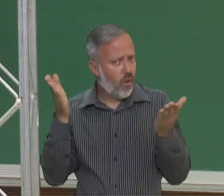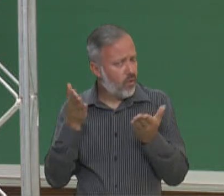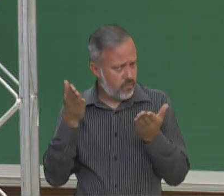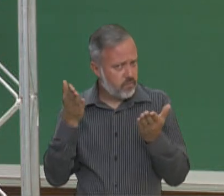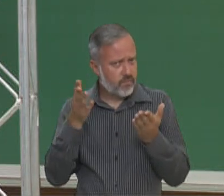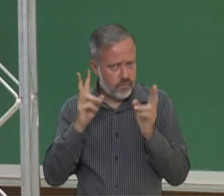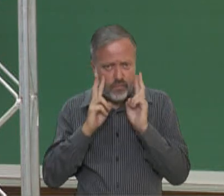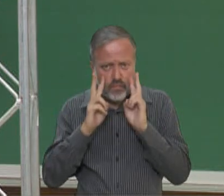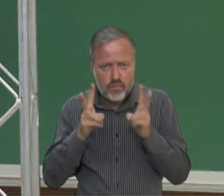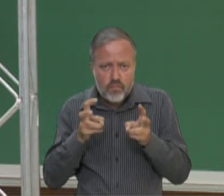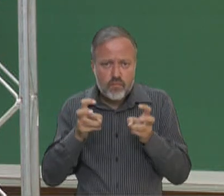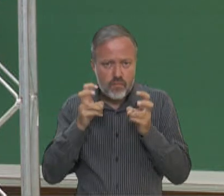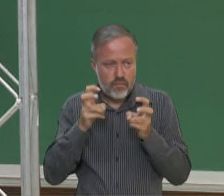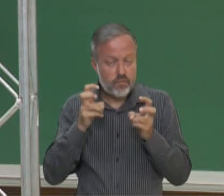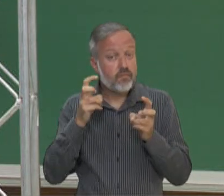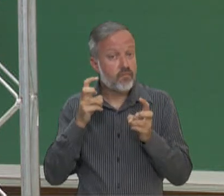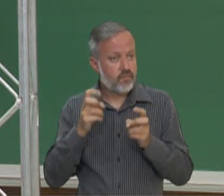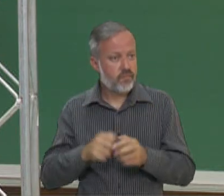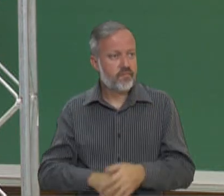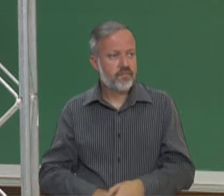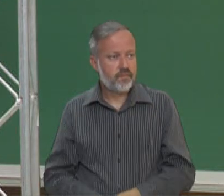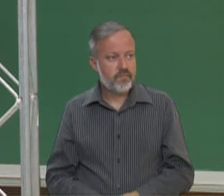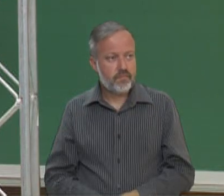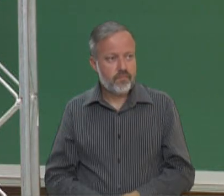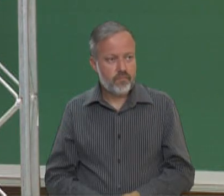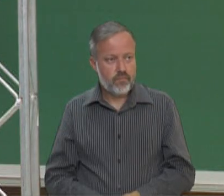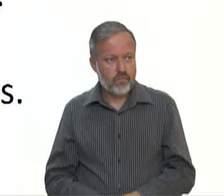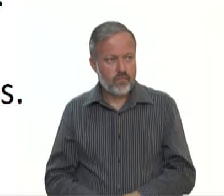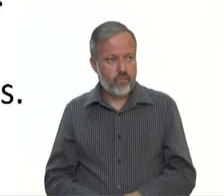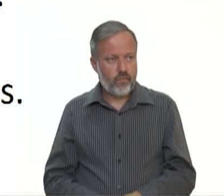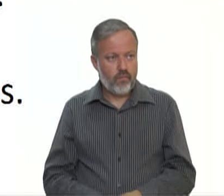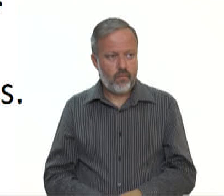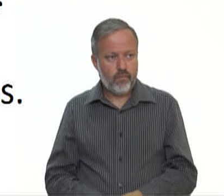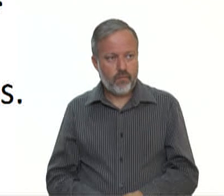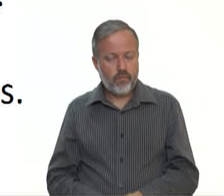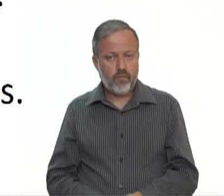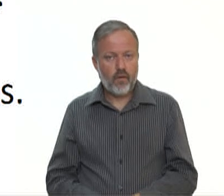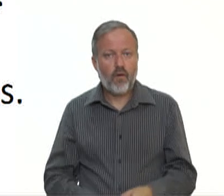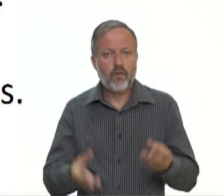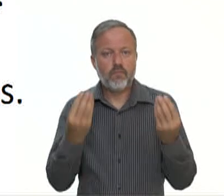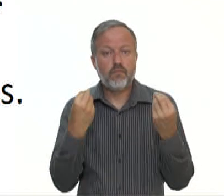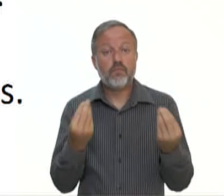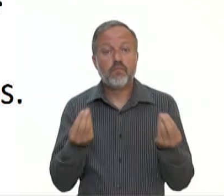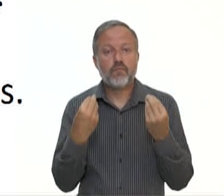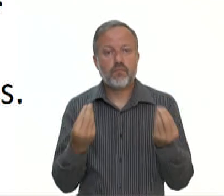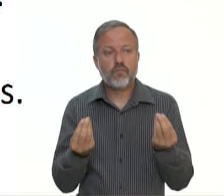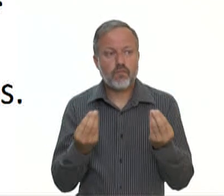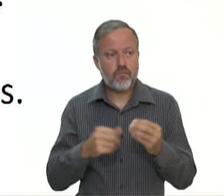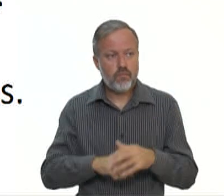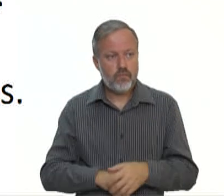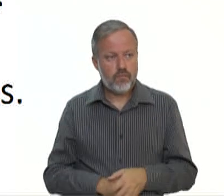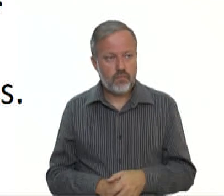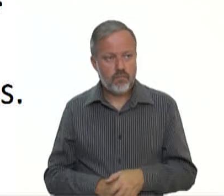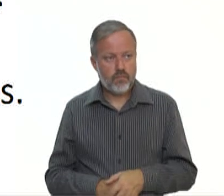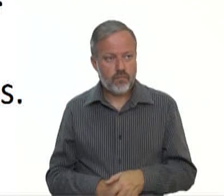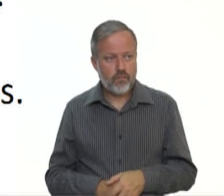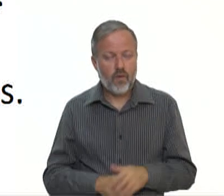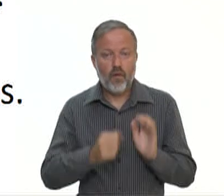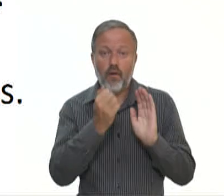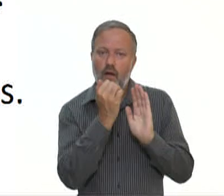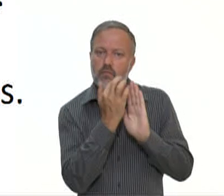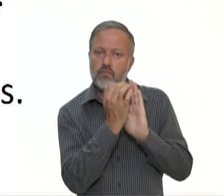hoje. Então, pode ser no passado, mas costuma ser no presente. Como? Descrever